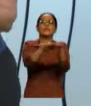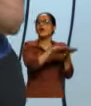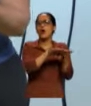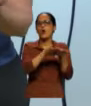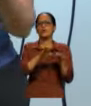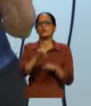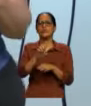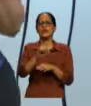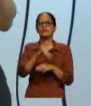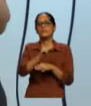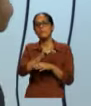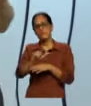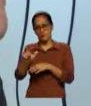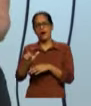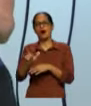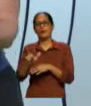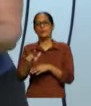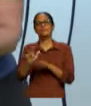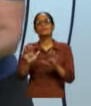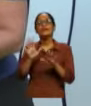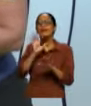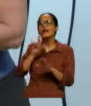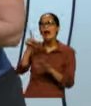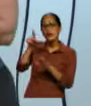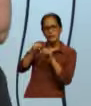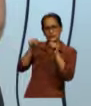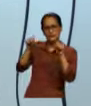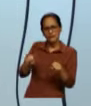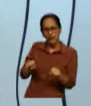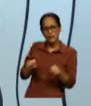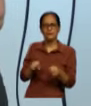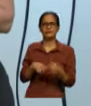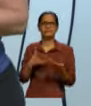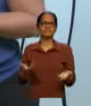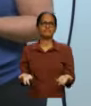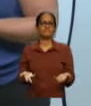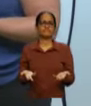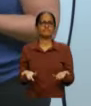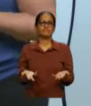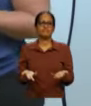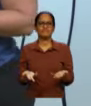sistema, porque todos os sistemas que nós vimos até hoje, que nós vimos